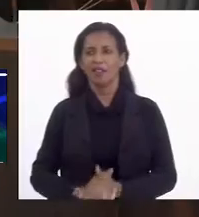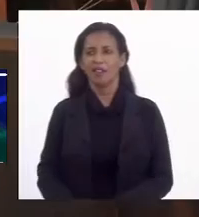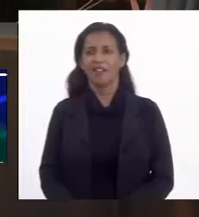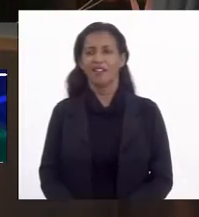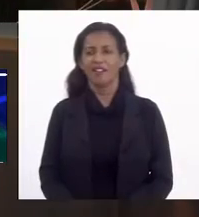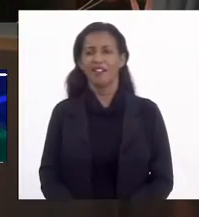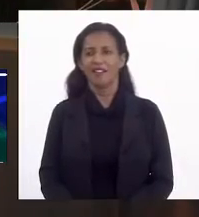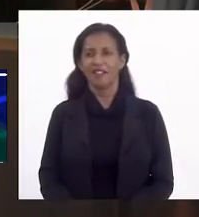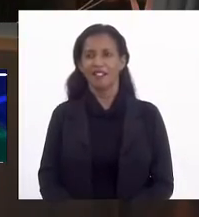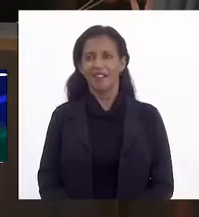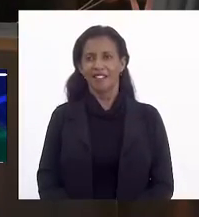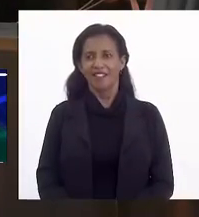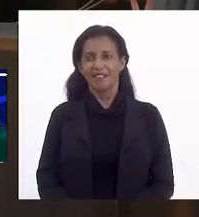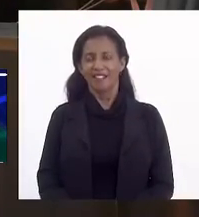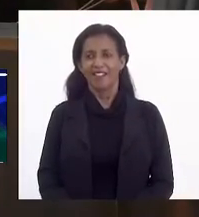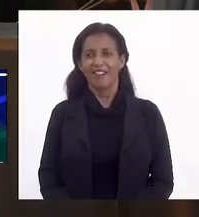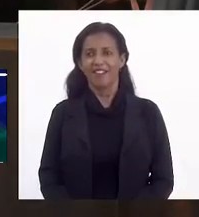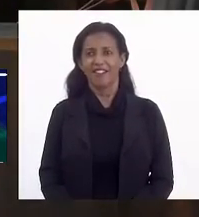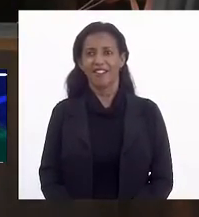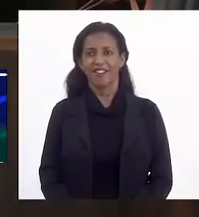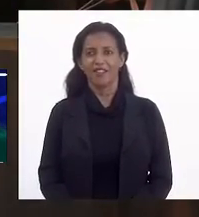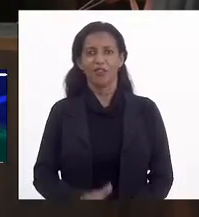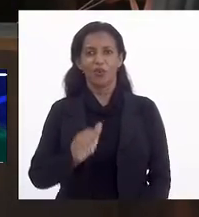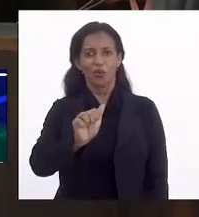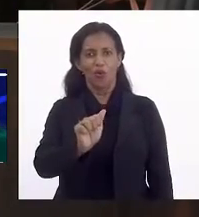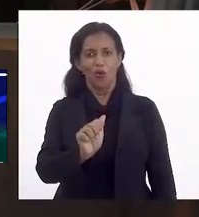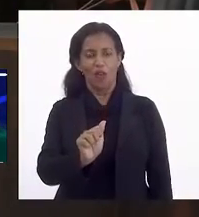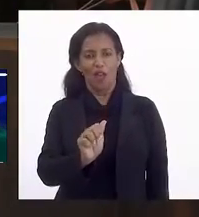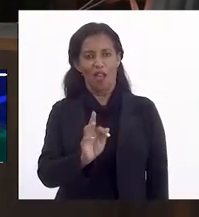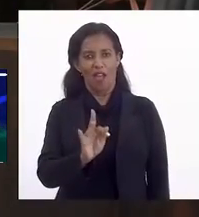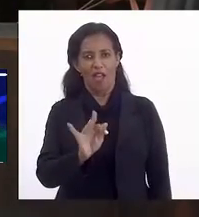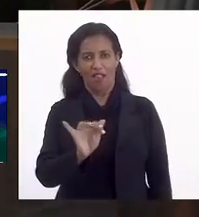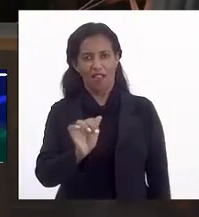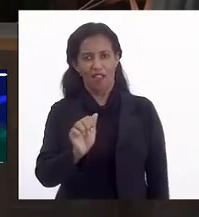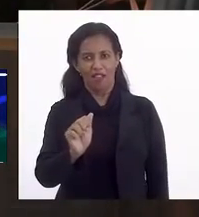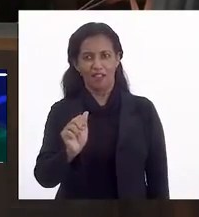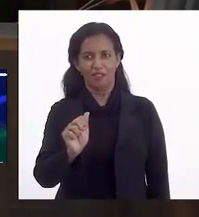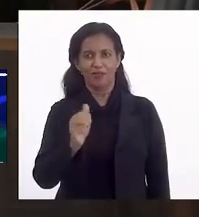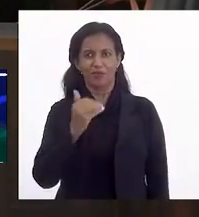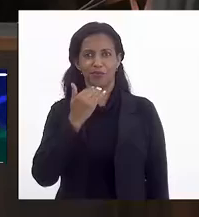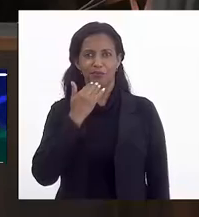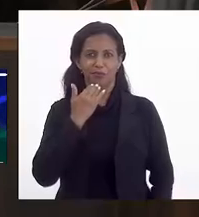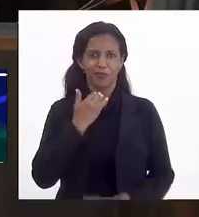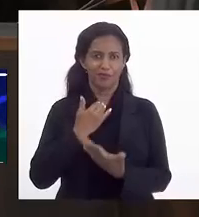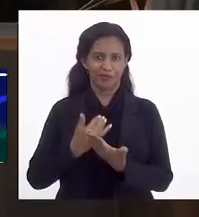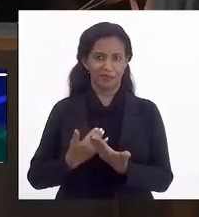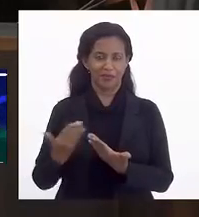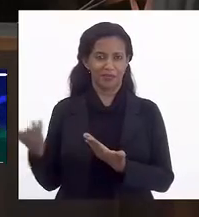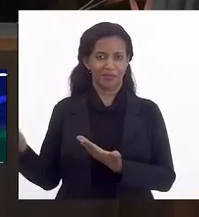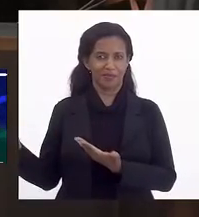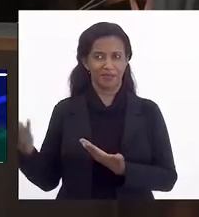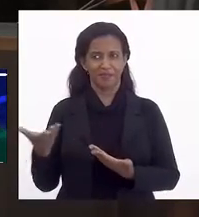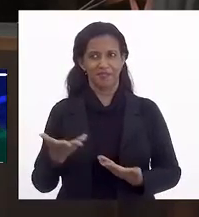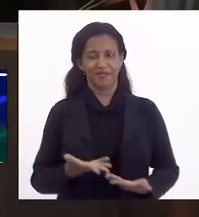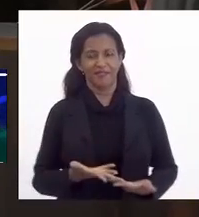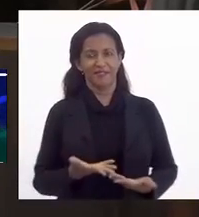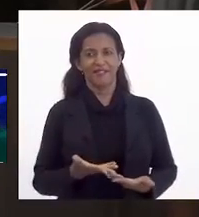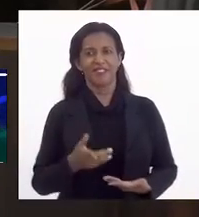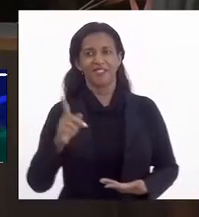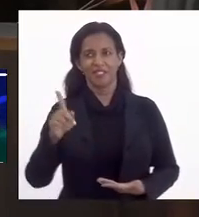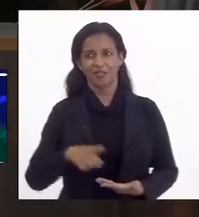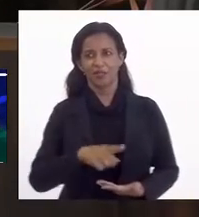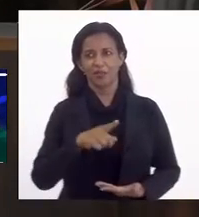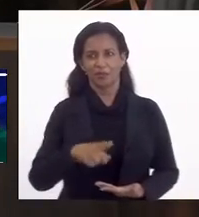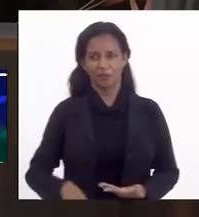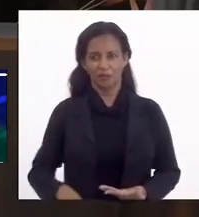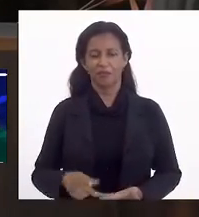Está suspenso. O Átila, presidente, eu vou passar a palavra a Vossa Excelência. Já suspendi,